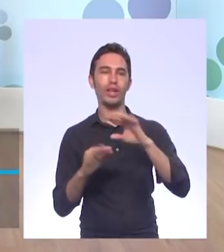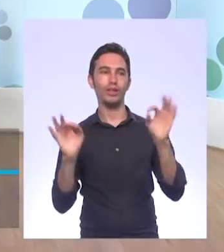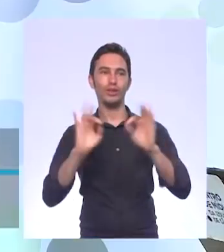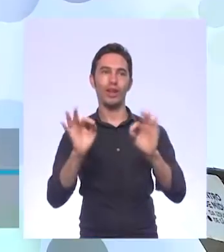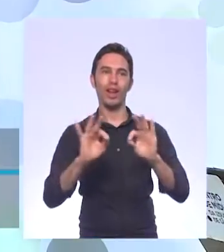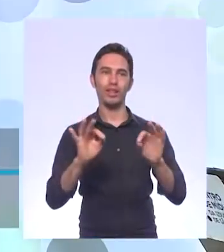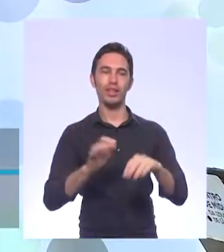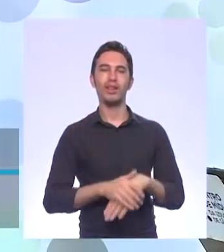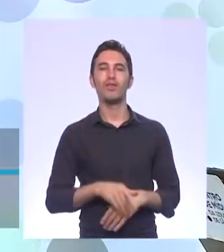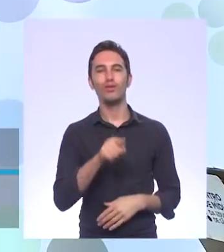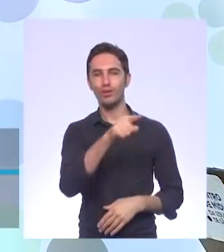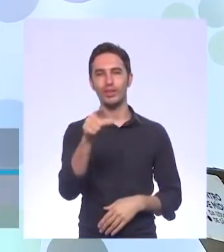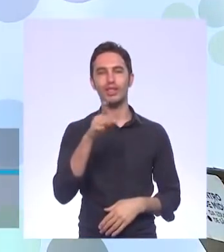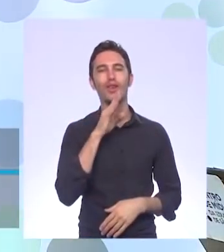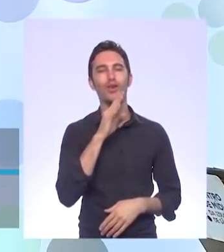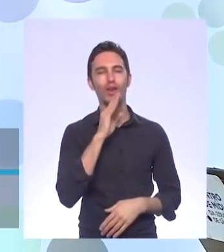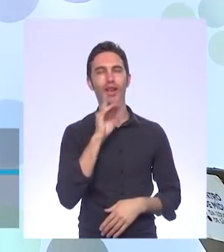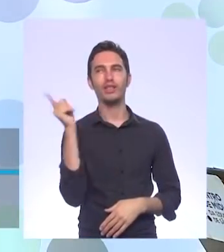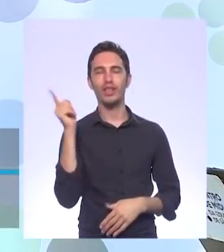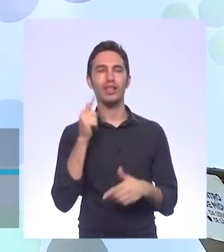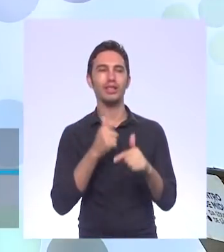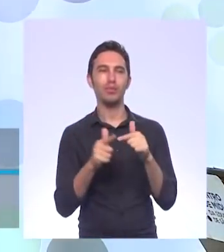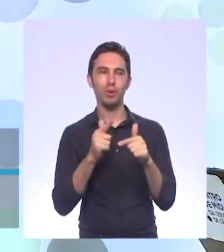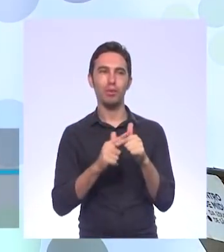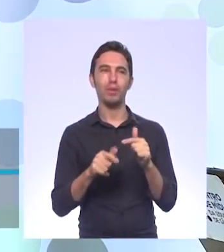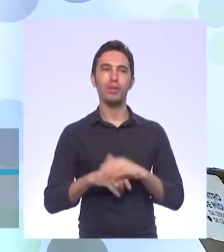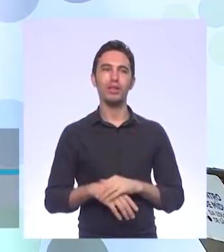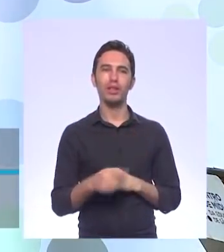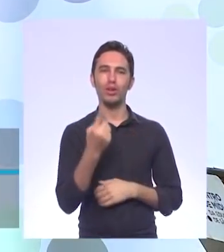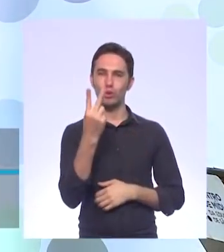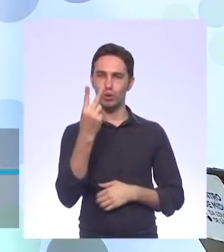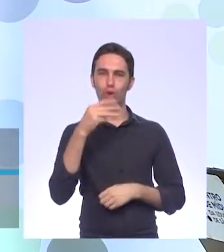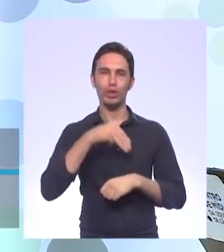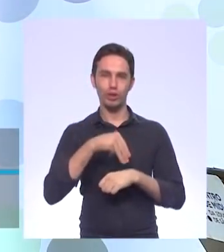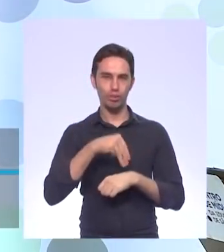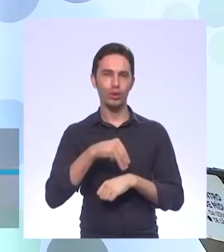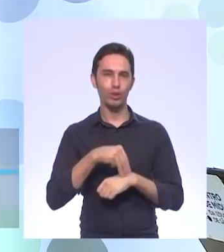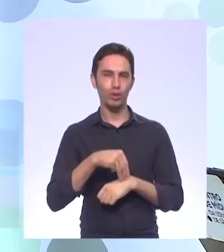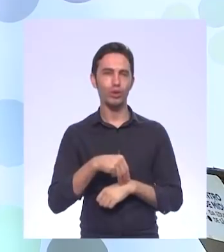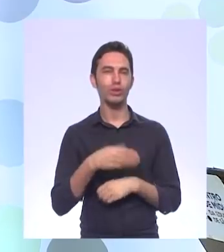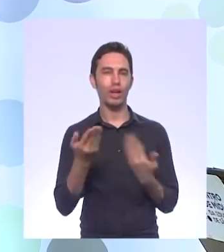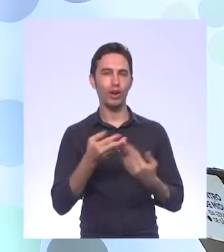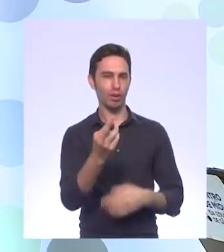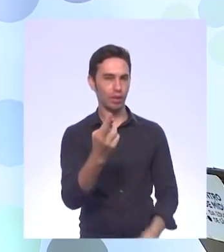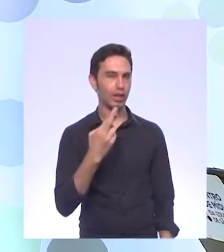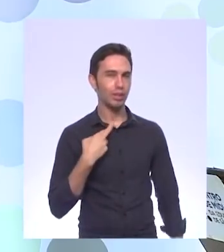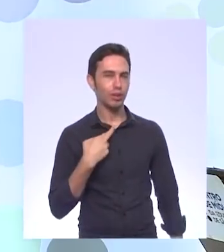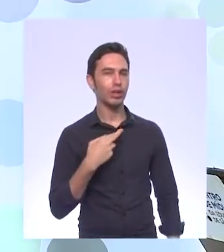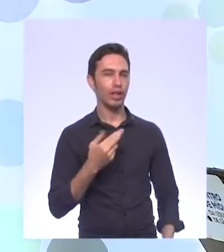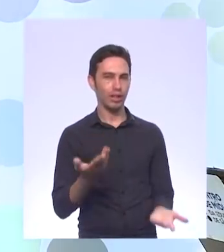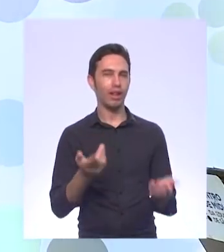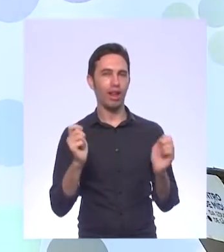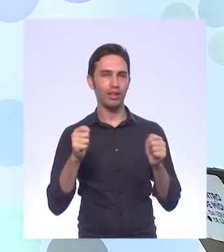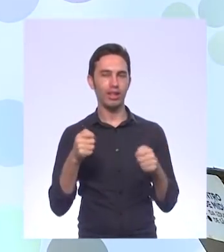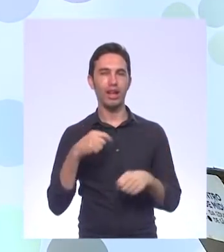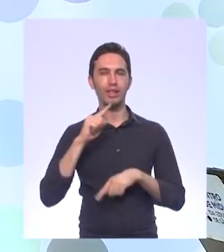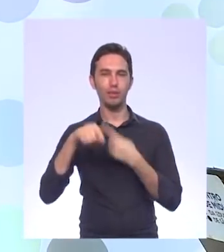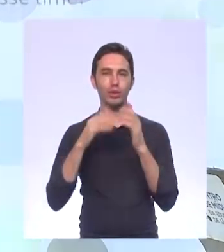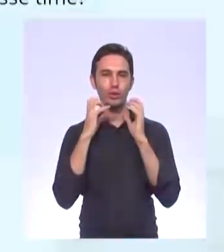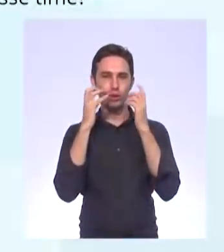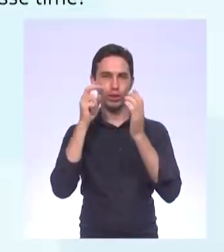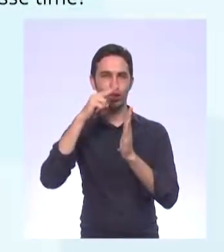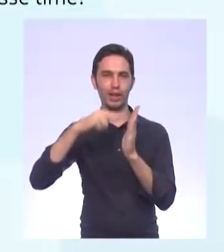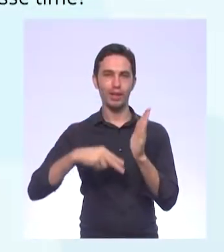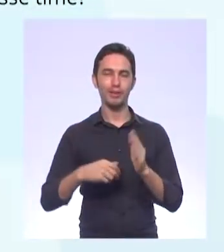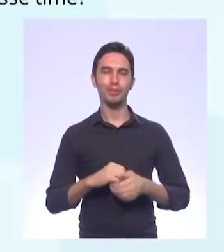então né você já conhecem esse problema né Então tá fácil vamos acho que dois minutos para vocês dar para gente a resposta e o professor Tony valer pra